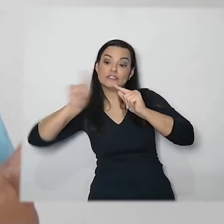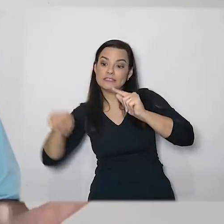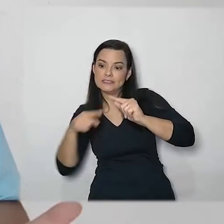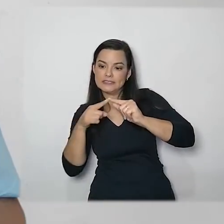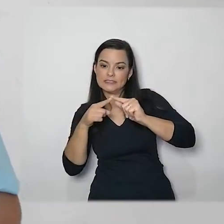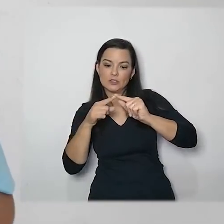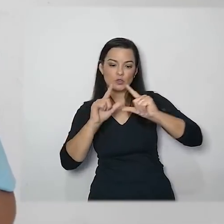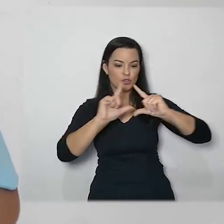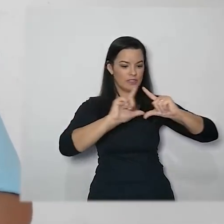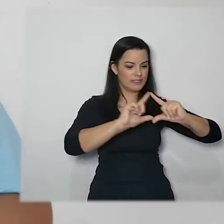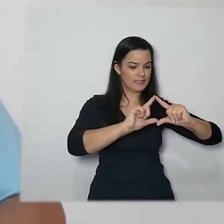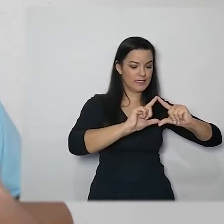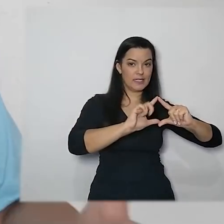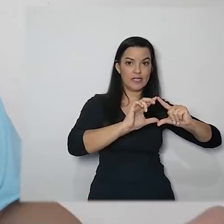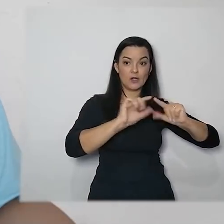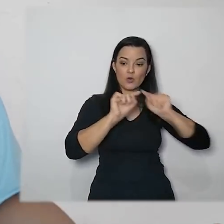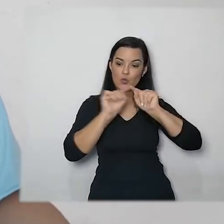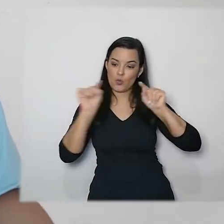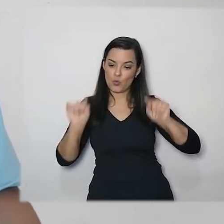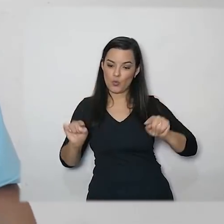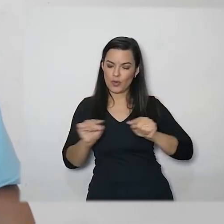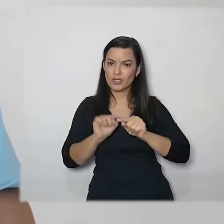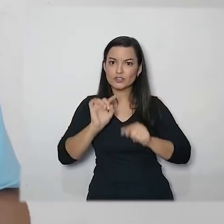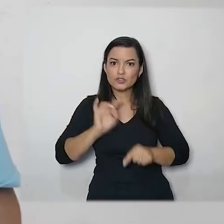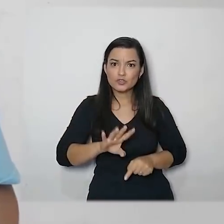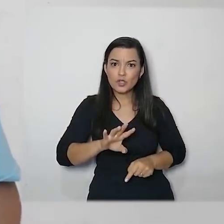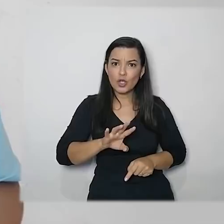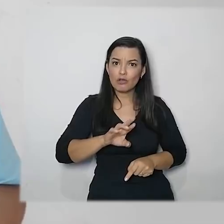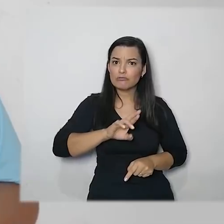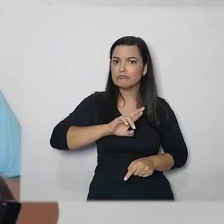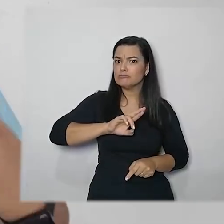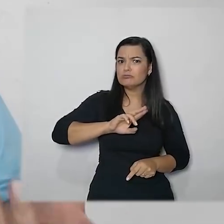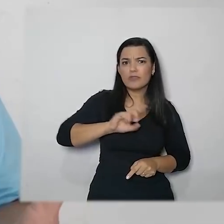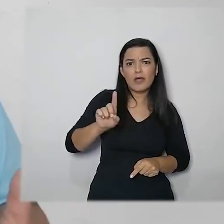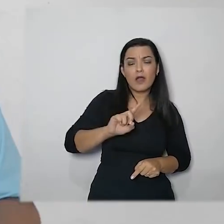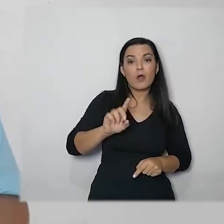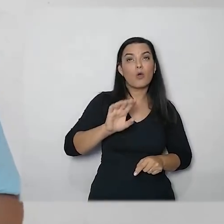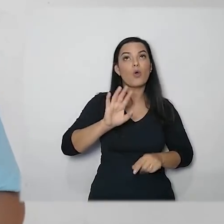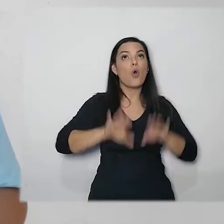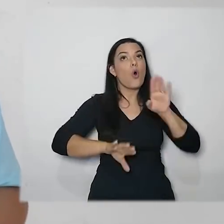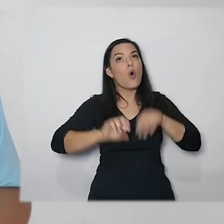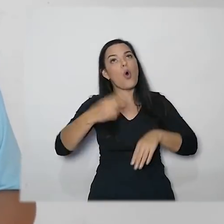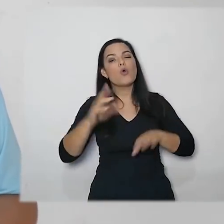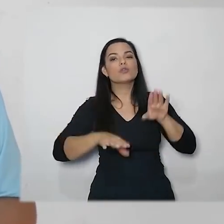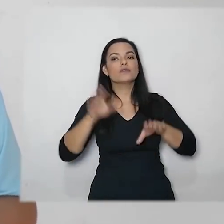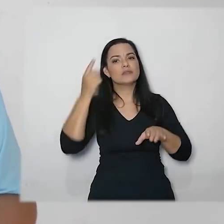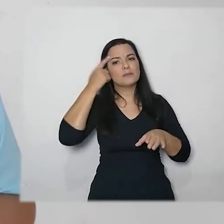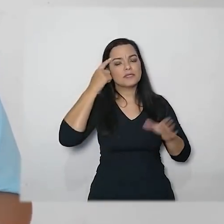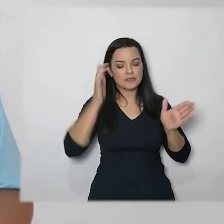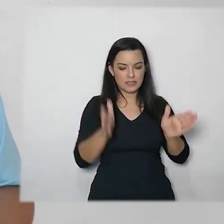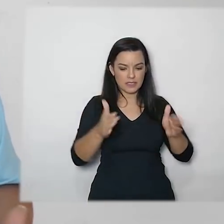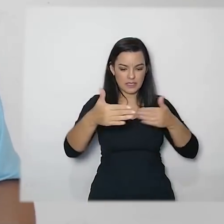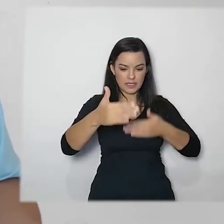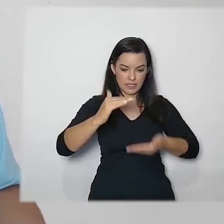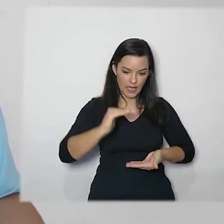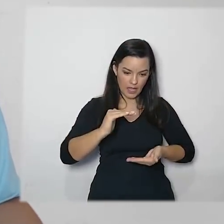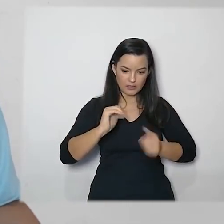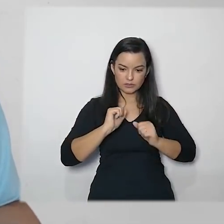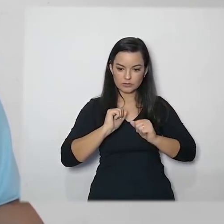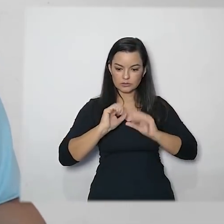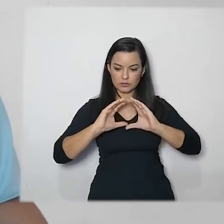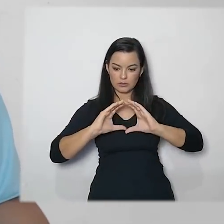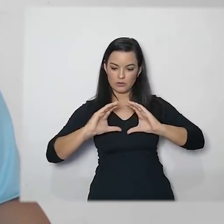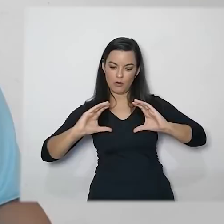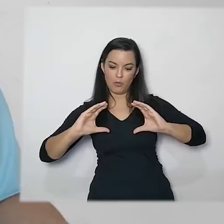retângulos, quadrados, ou se pensarmos, né, em cubos, pirâmides, paralelepípedos, não é